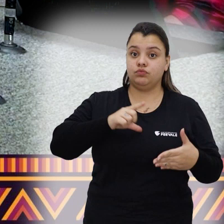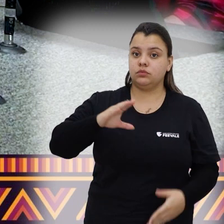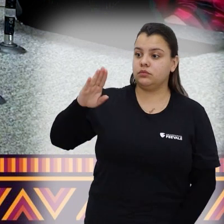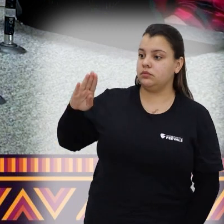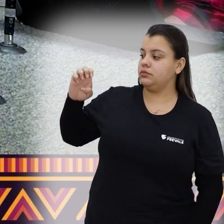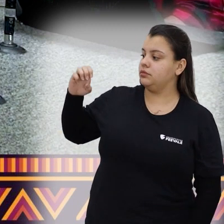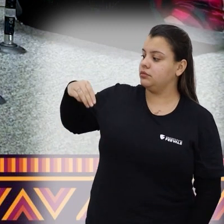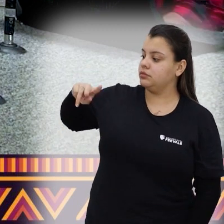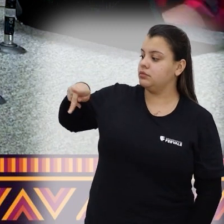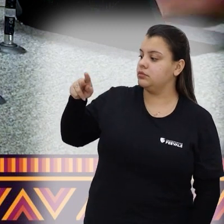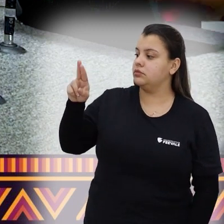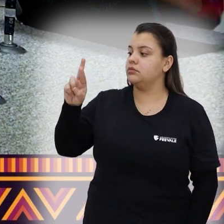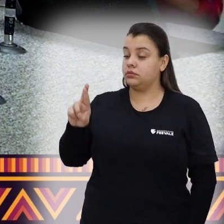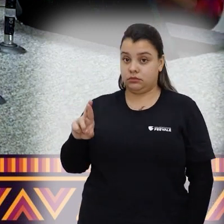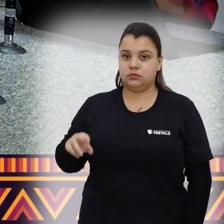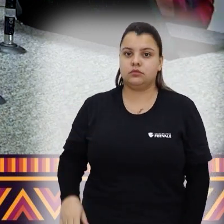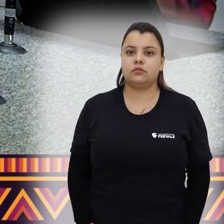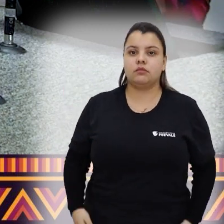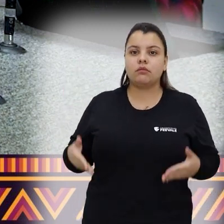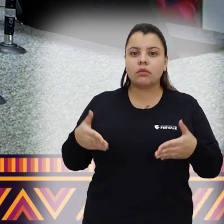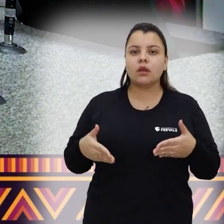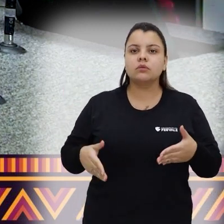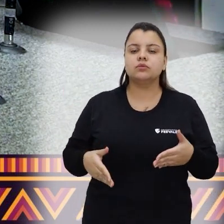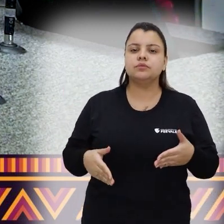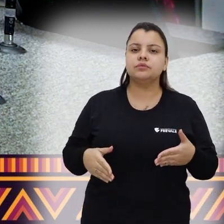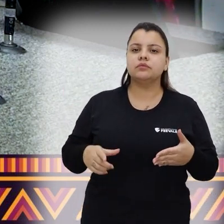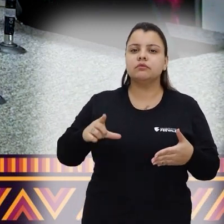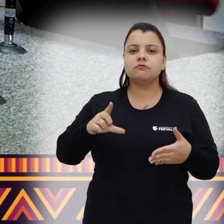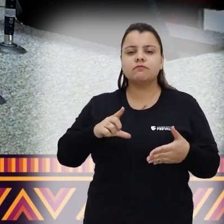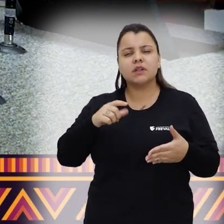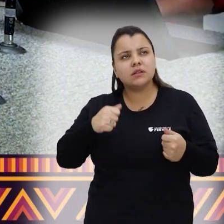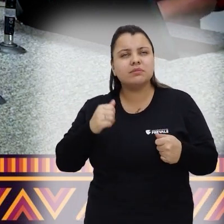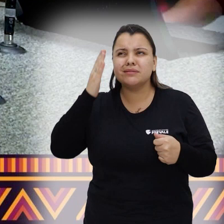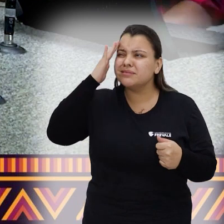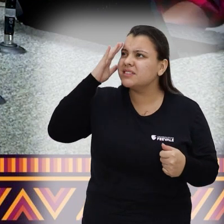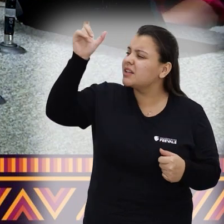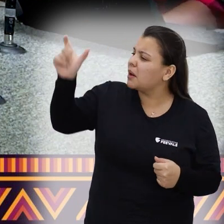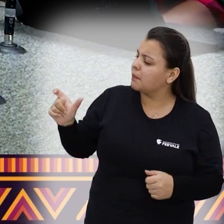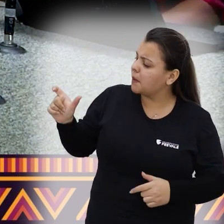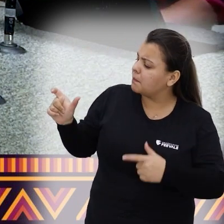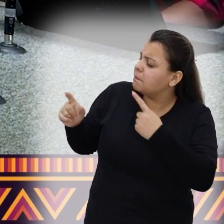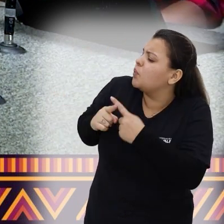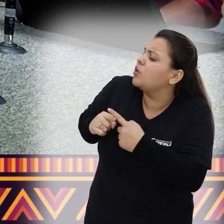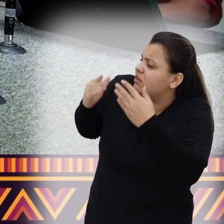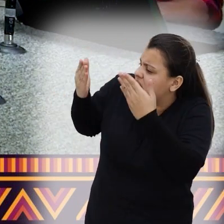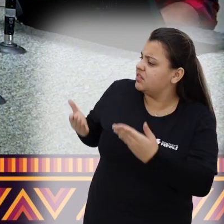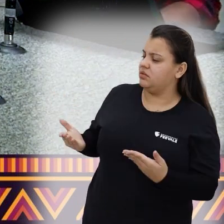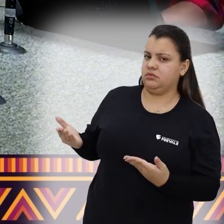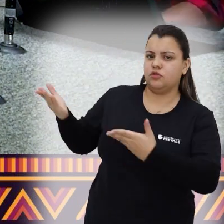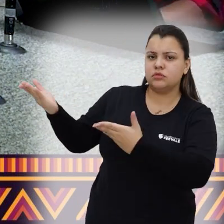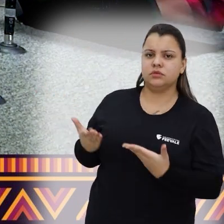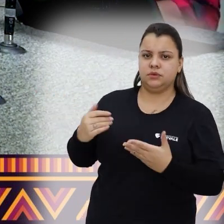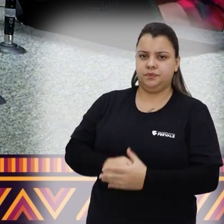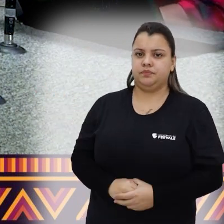depois eu vou deixar ele falar, mas, assim, o Benhur precisa saber o porquê que ele está aqui, né? O Benhur, na verdade, assim, é o cara